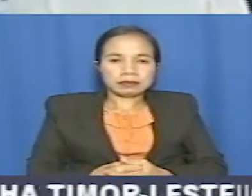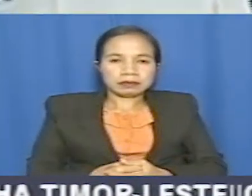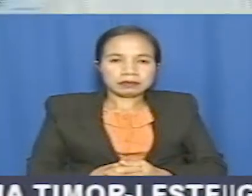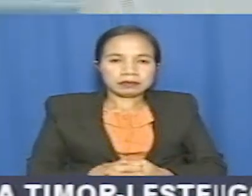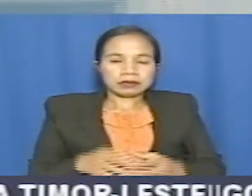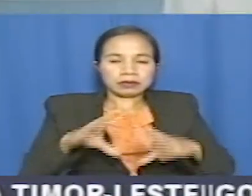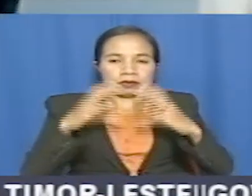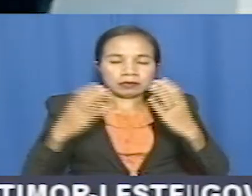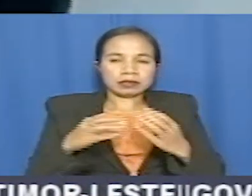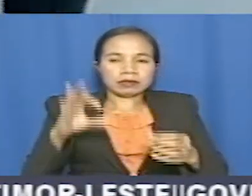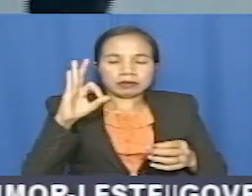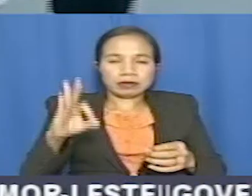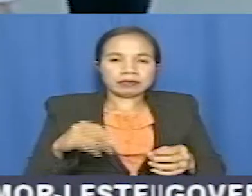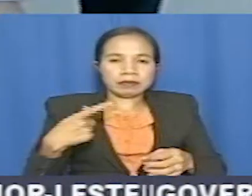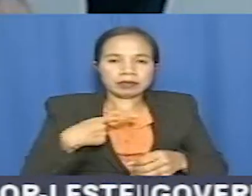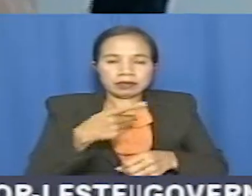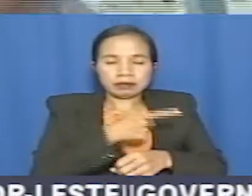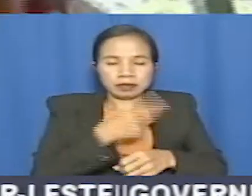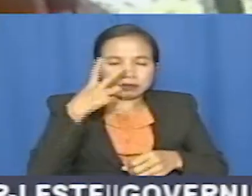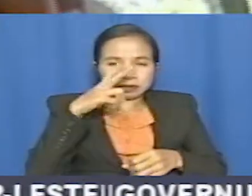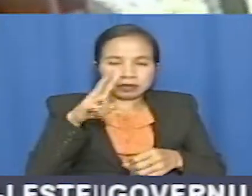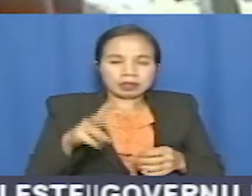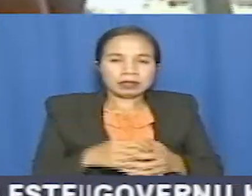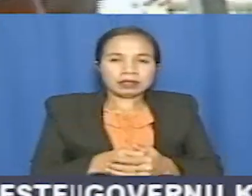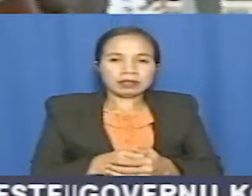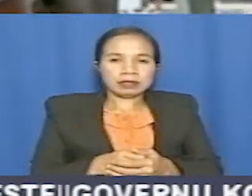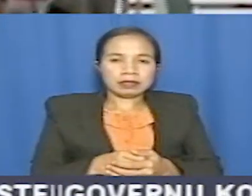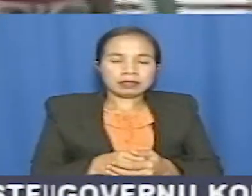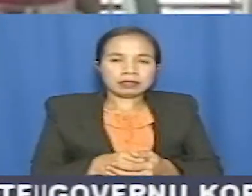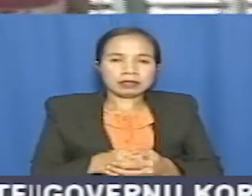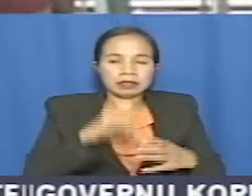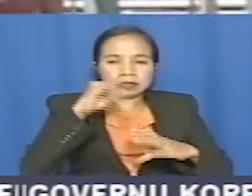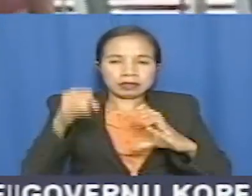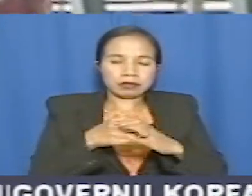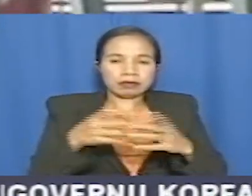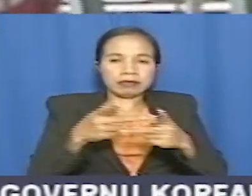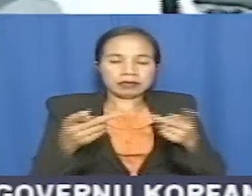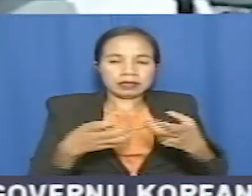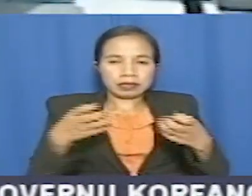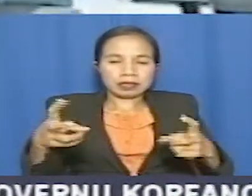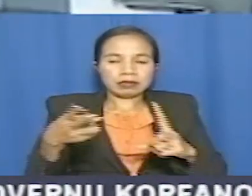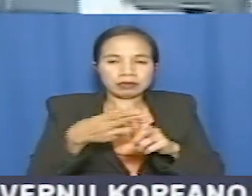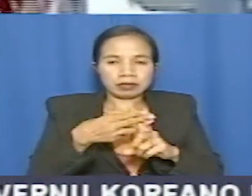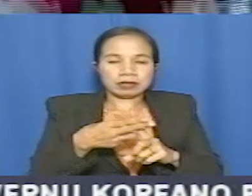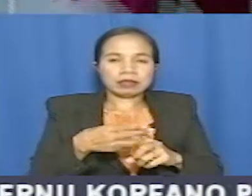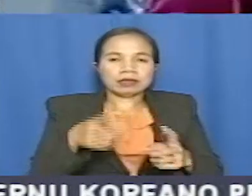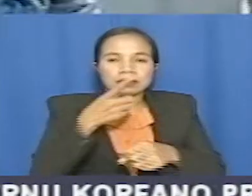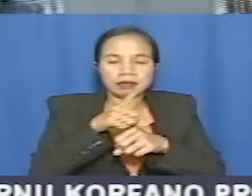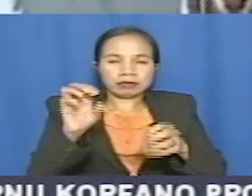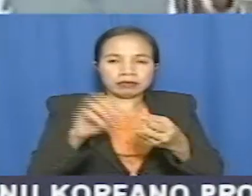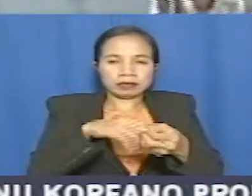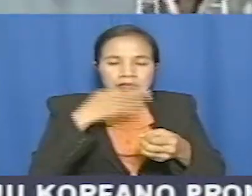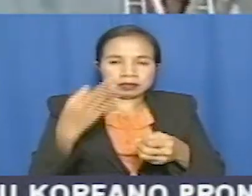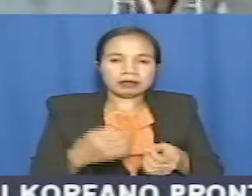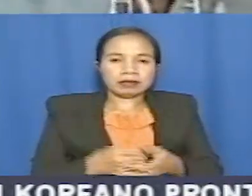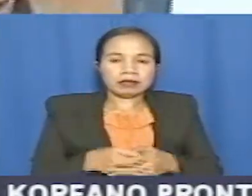F Parlamento observa no fiscaliza Serviço Hospital Regional Colima, inclui projeto sala isolamento, quarantina no laboratório Covid Saúde.